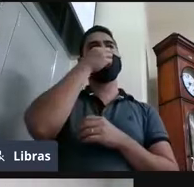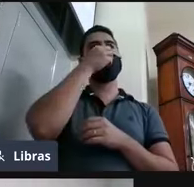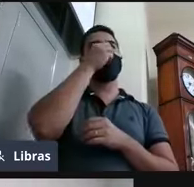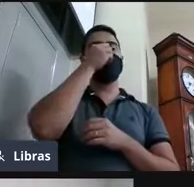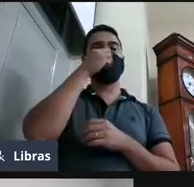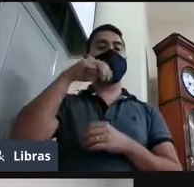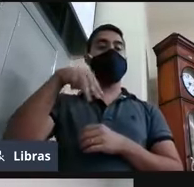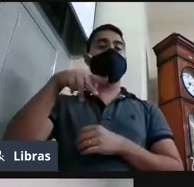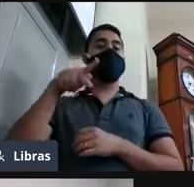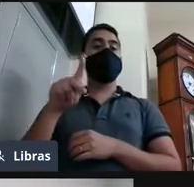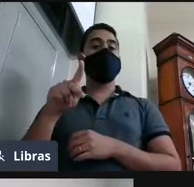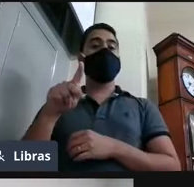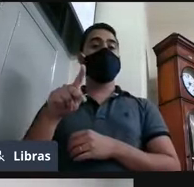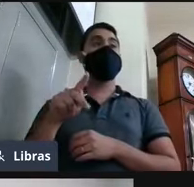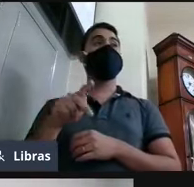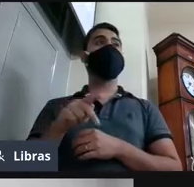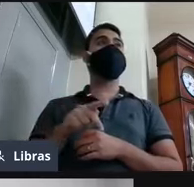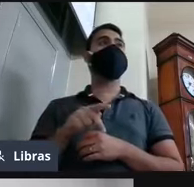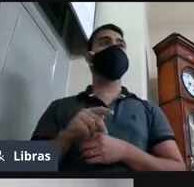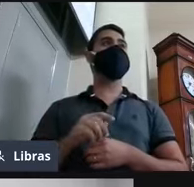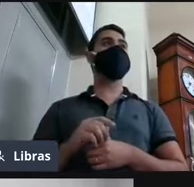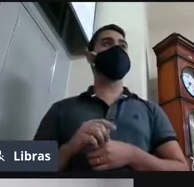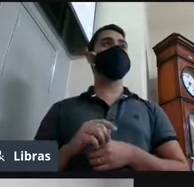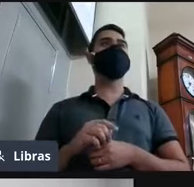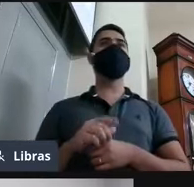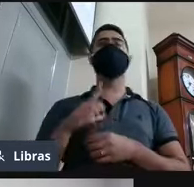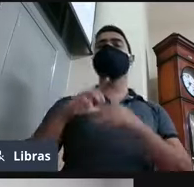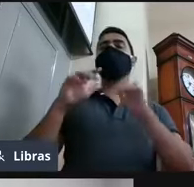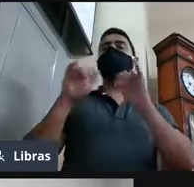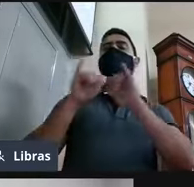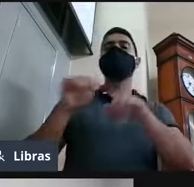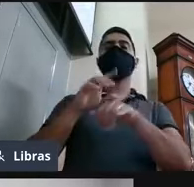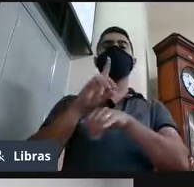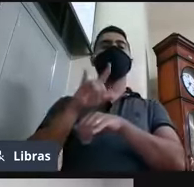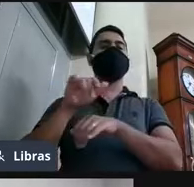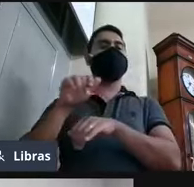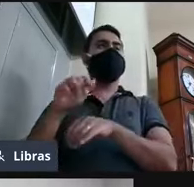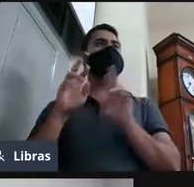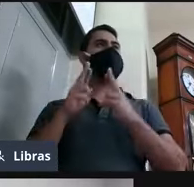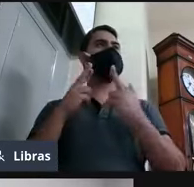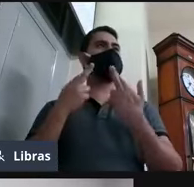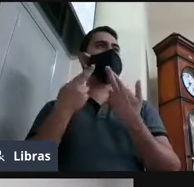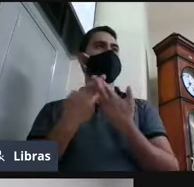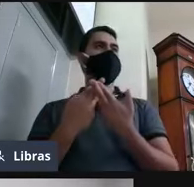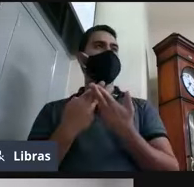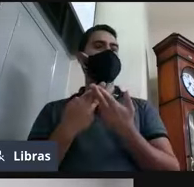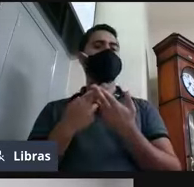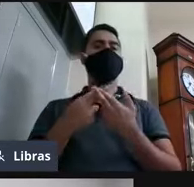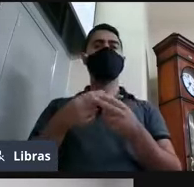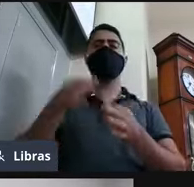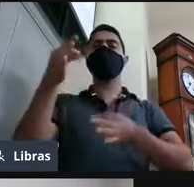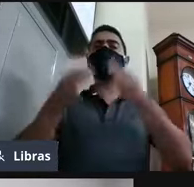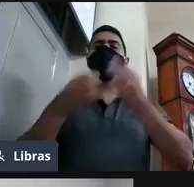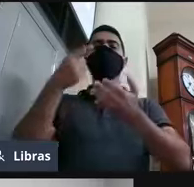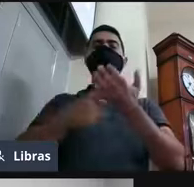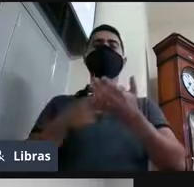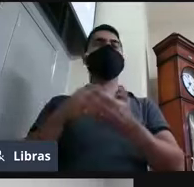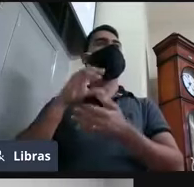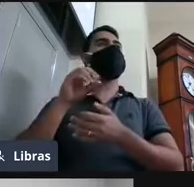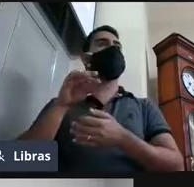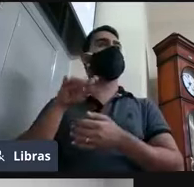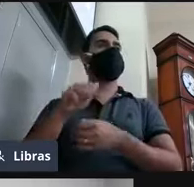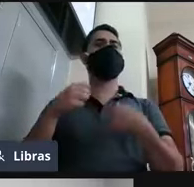ao Ministério Público para que participasse, fosse notificado da data Vereador. da sessão que fosse julgar as contas. Então, quero que Tudo